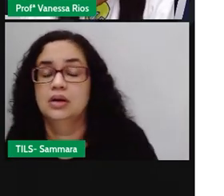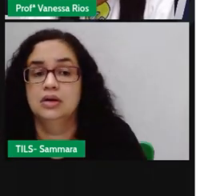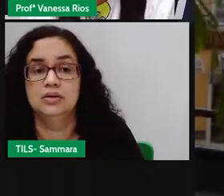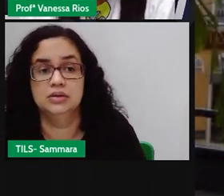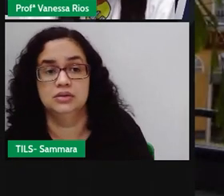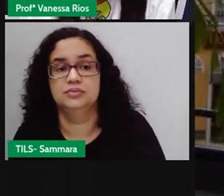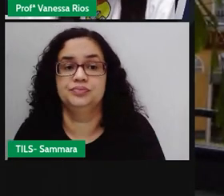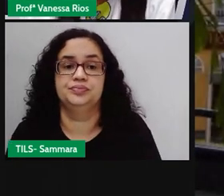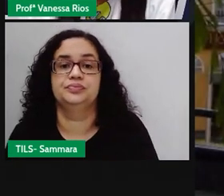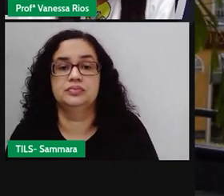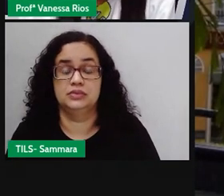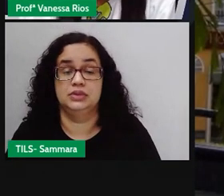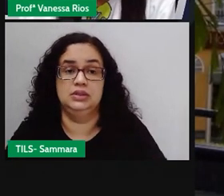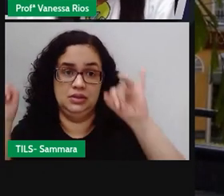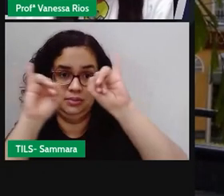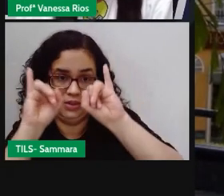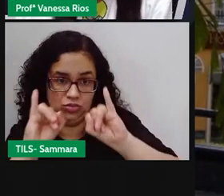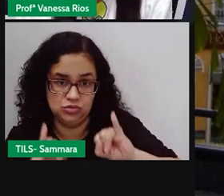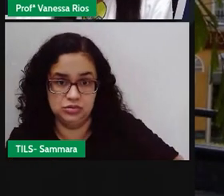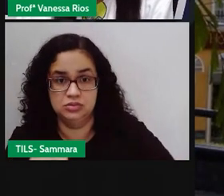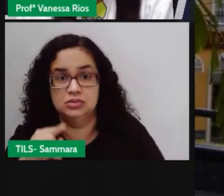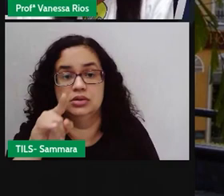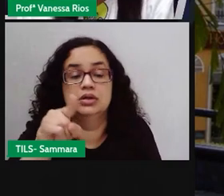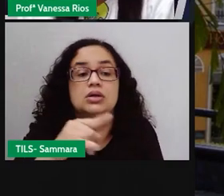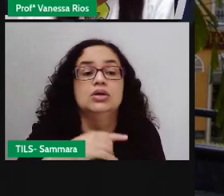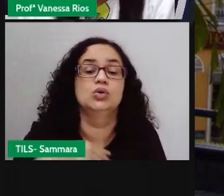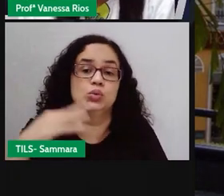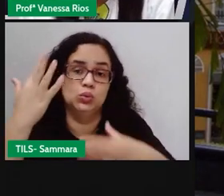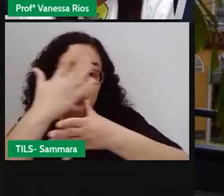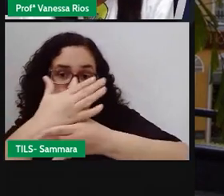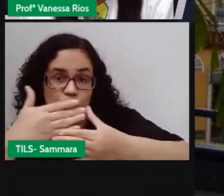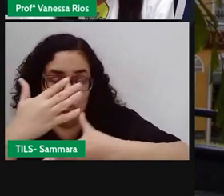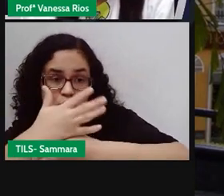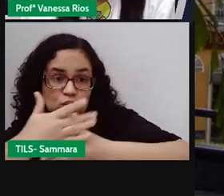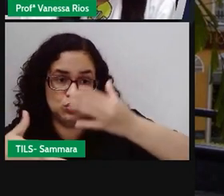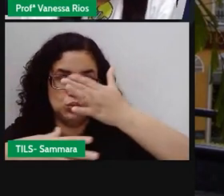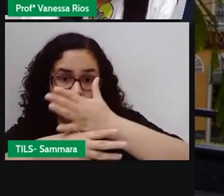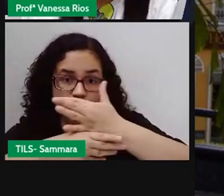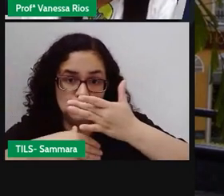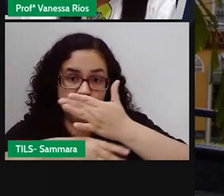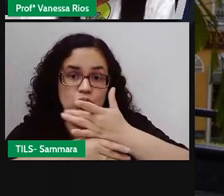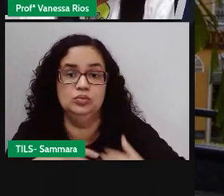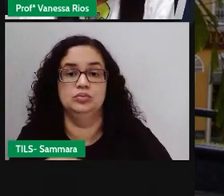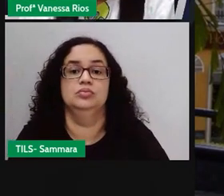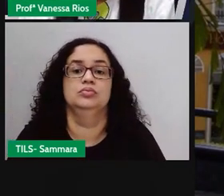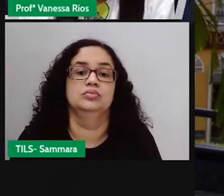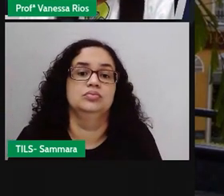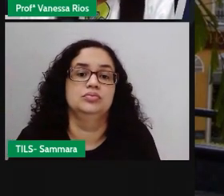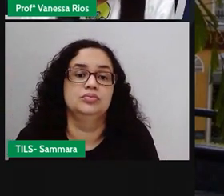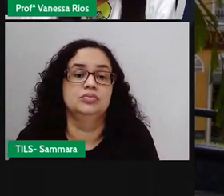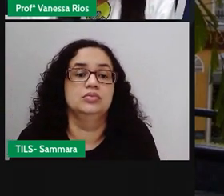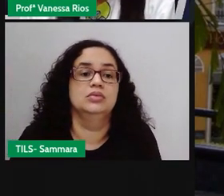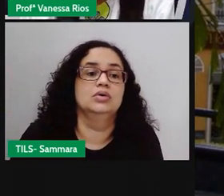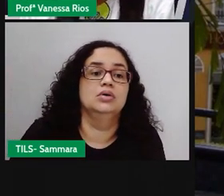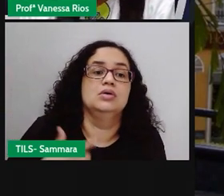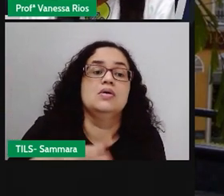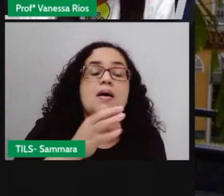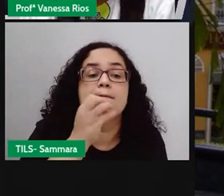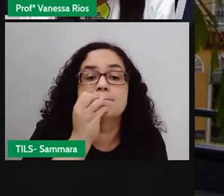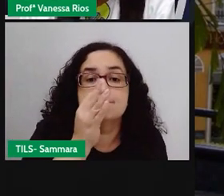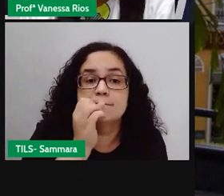aqui as imagens, né, de algumas construções, de alguns monumentos também e de alguns